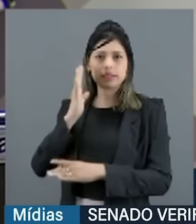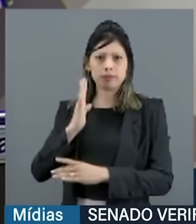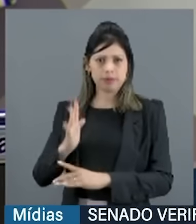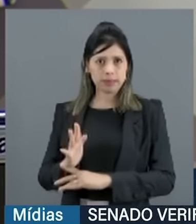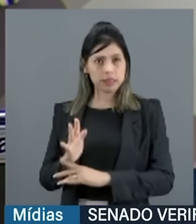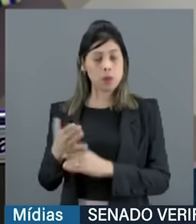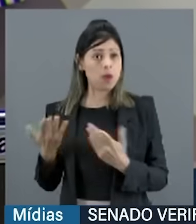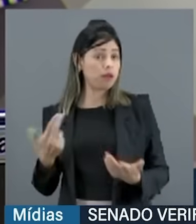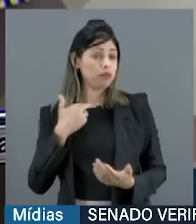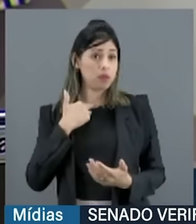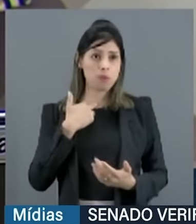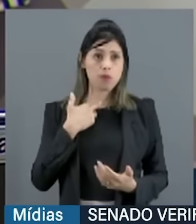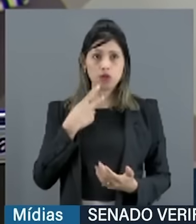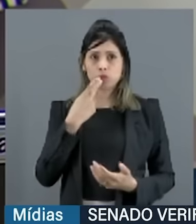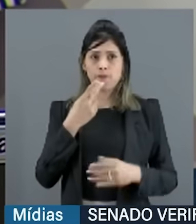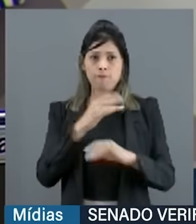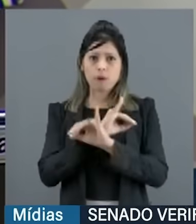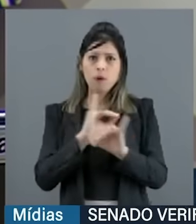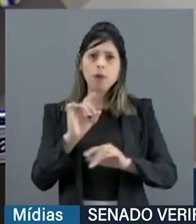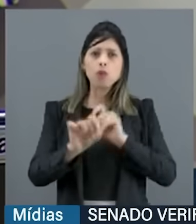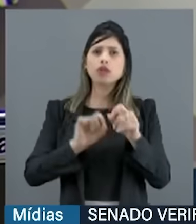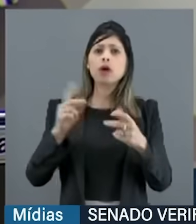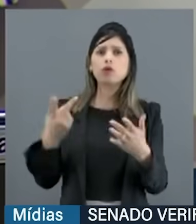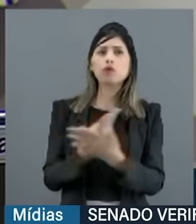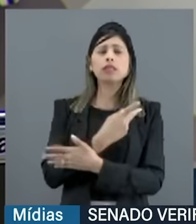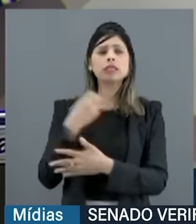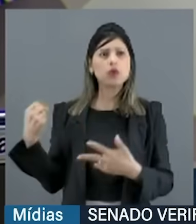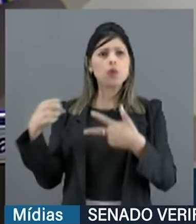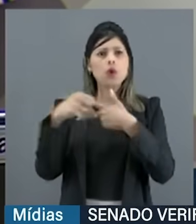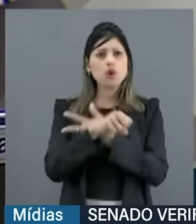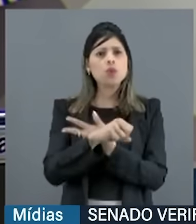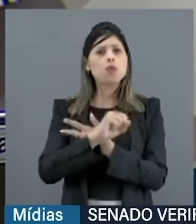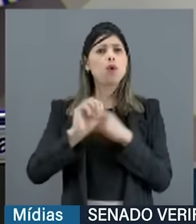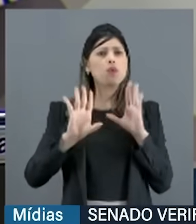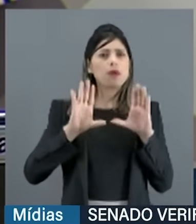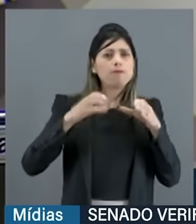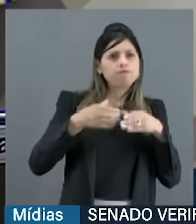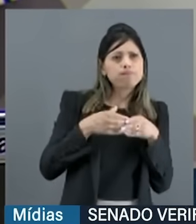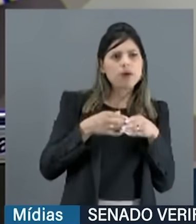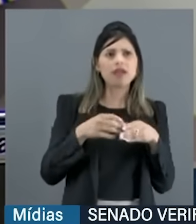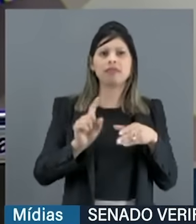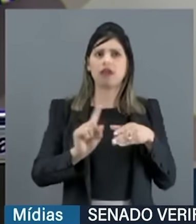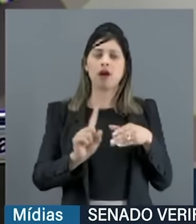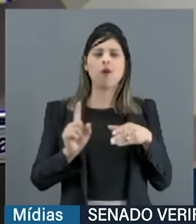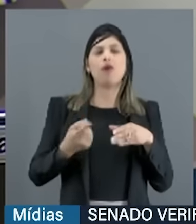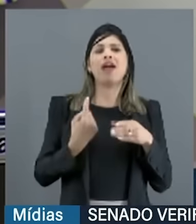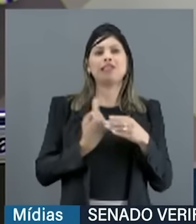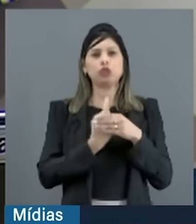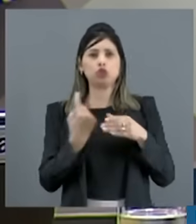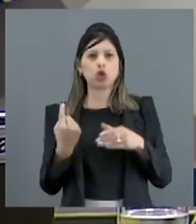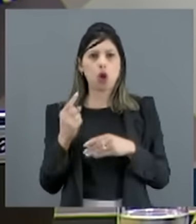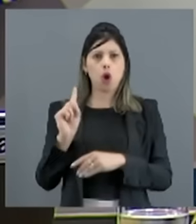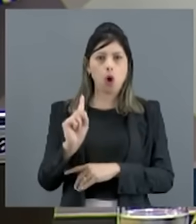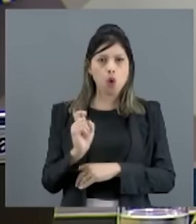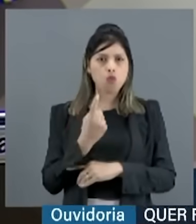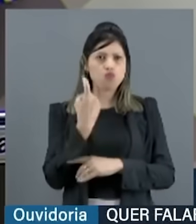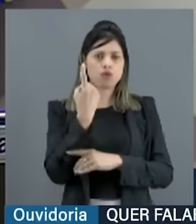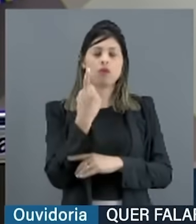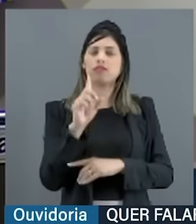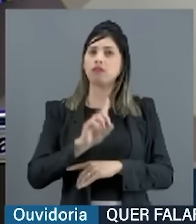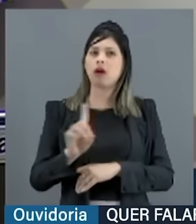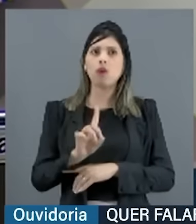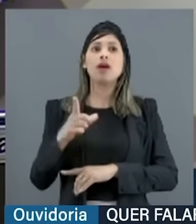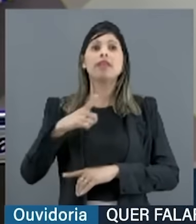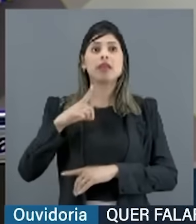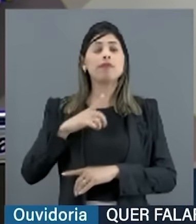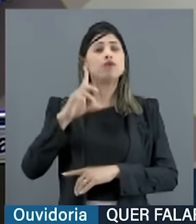o dia 8 de janeiro como um ato isolado, desvinculado de qualquer acontecimento ou de quaisquer acontecimentos pretéritos, como